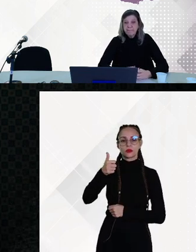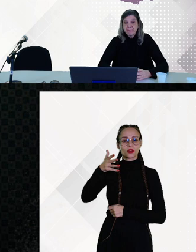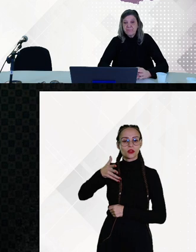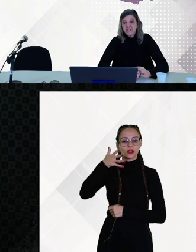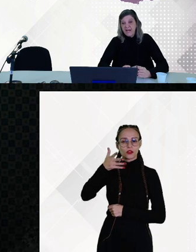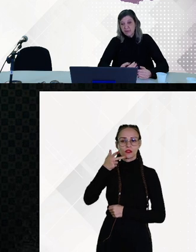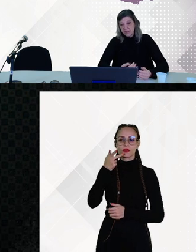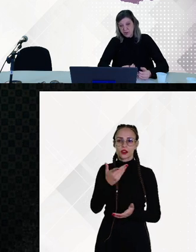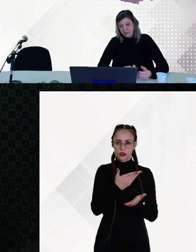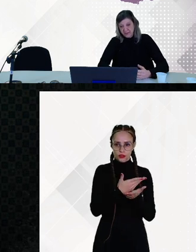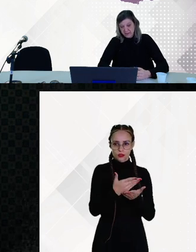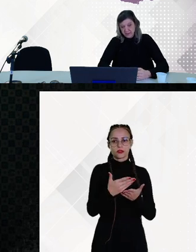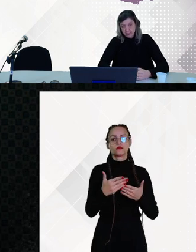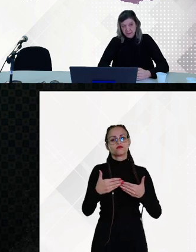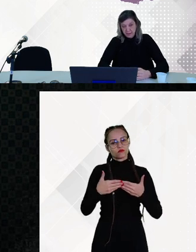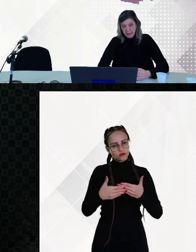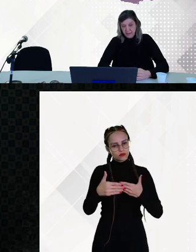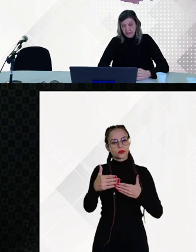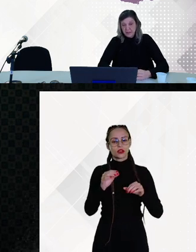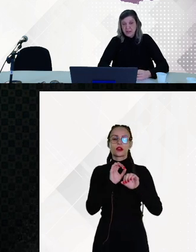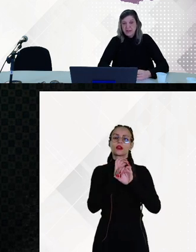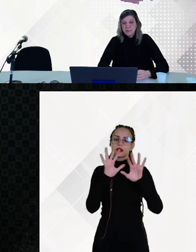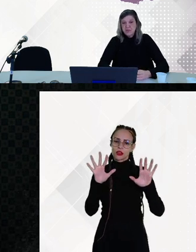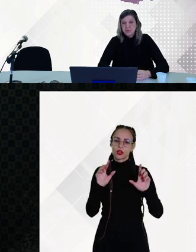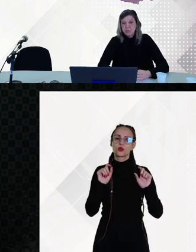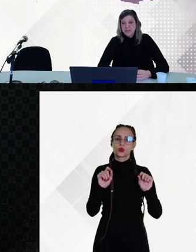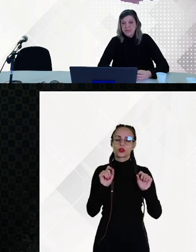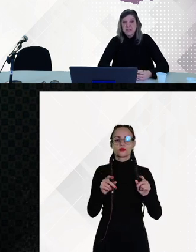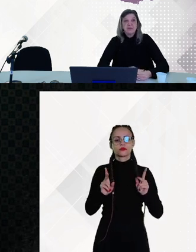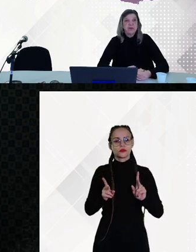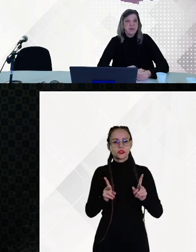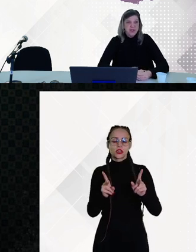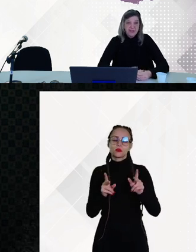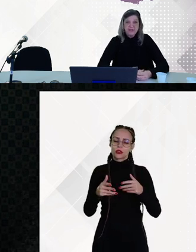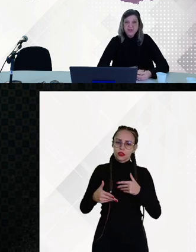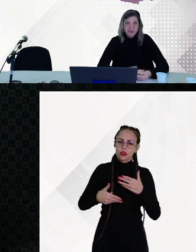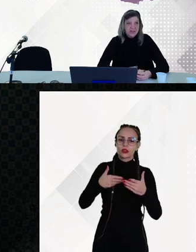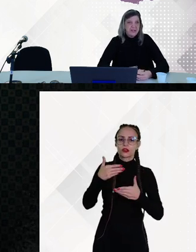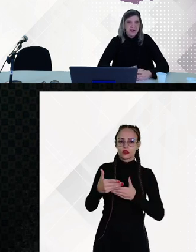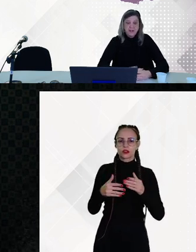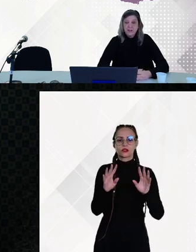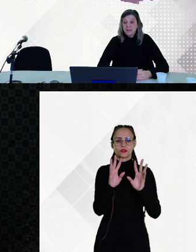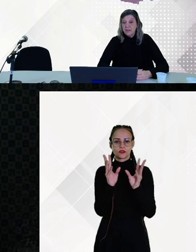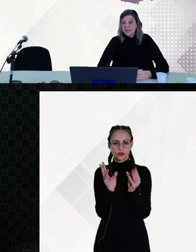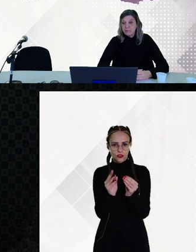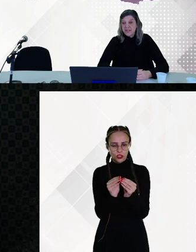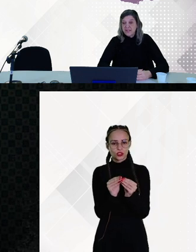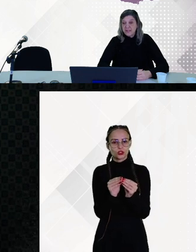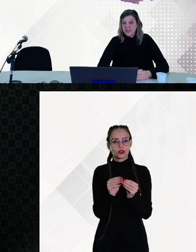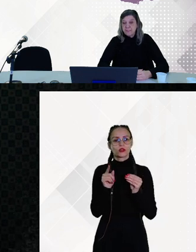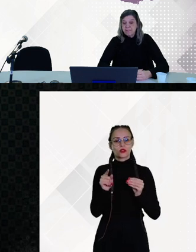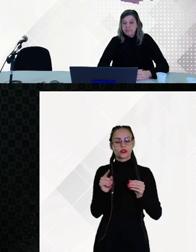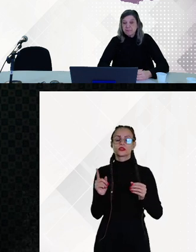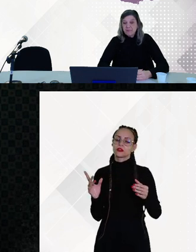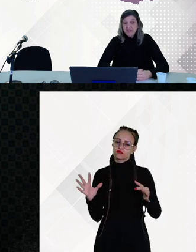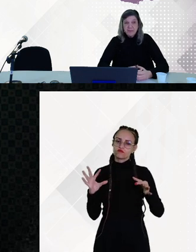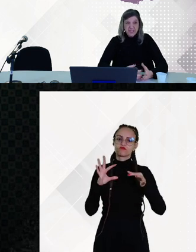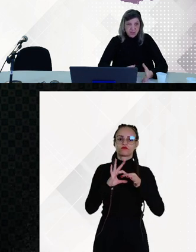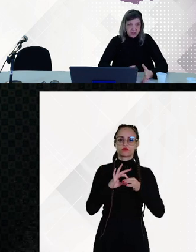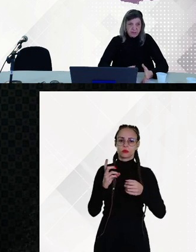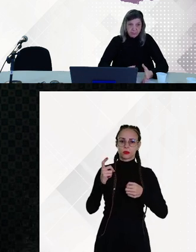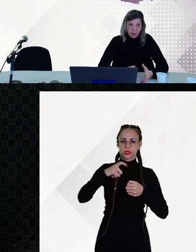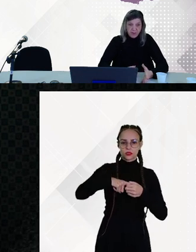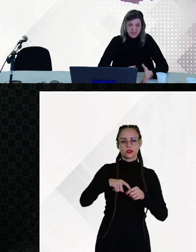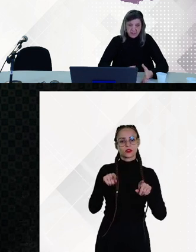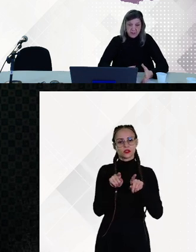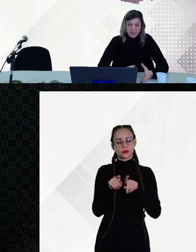introdutória. Claro que a gente vai estar sempre, né, na medida do possível, e a gente está fechando essa parceria para que a